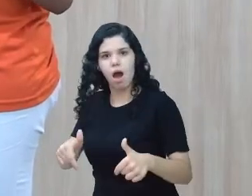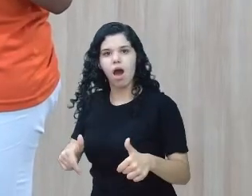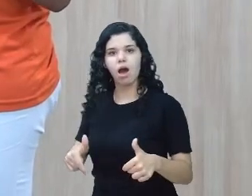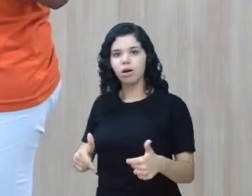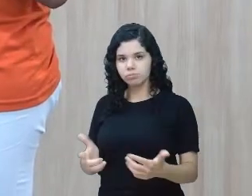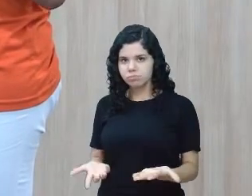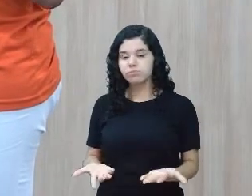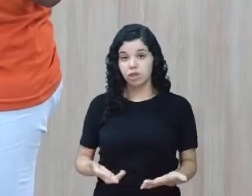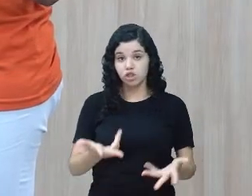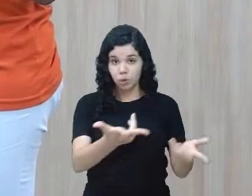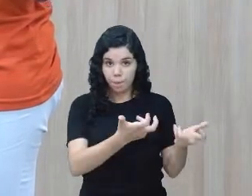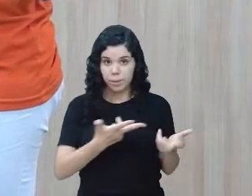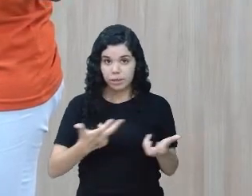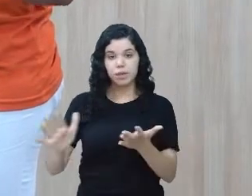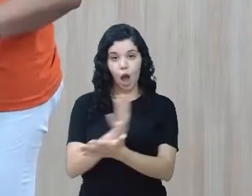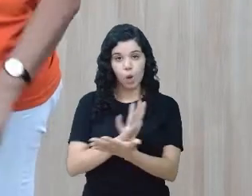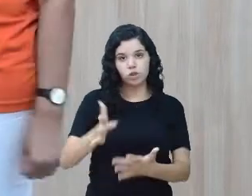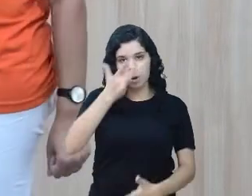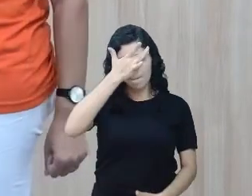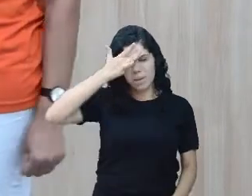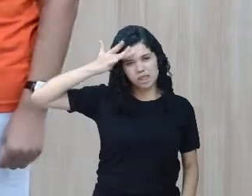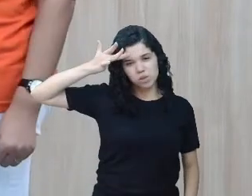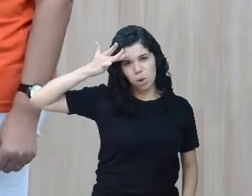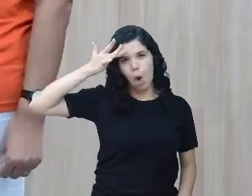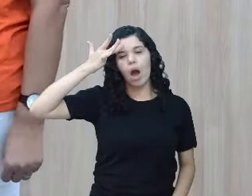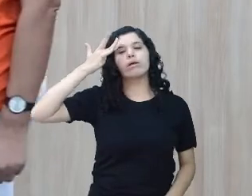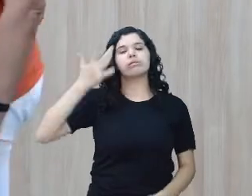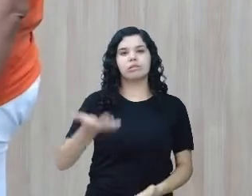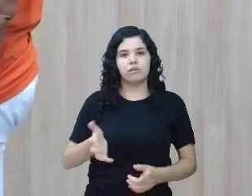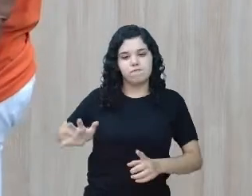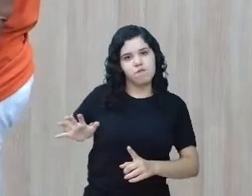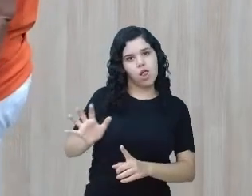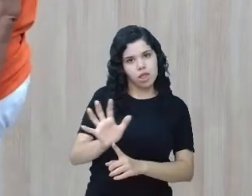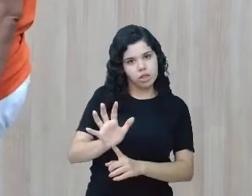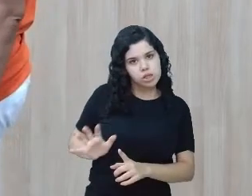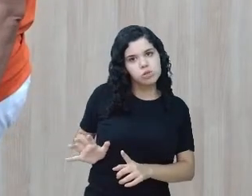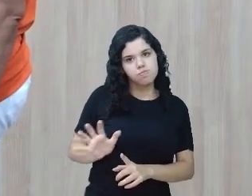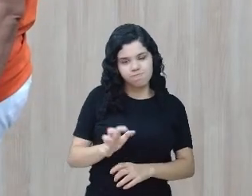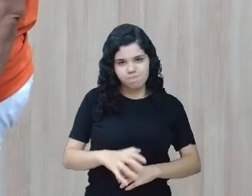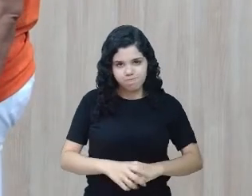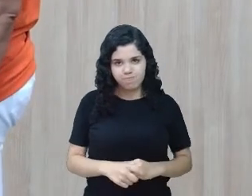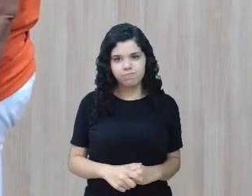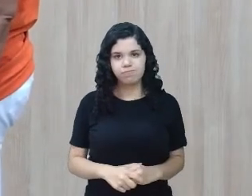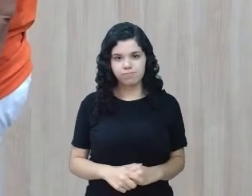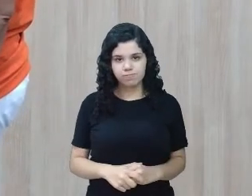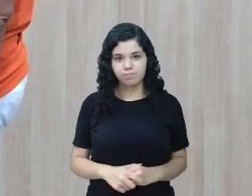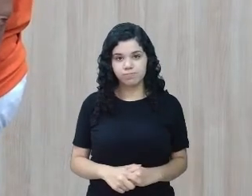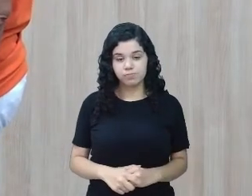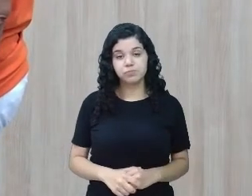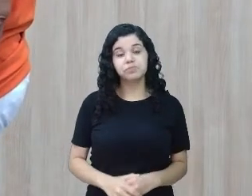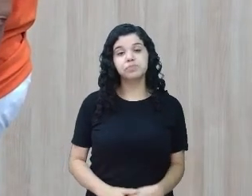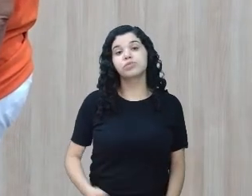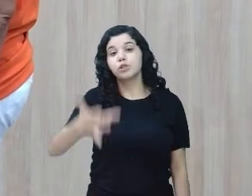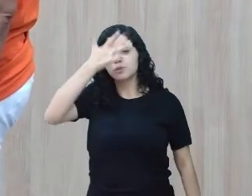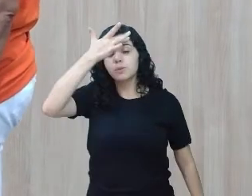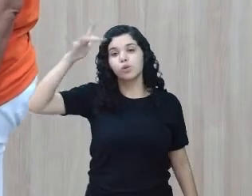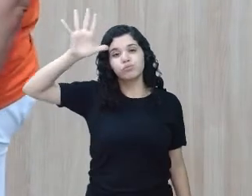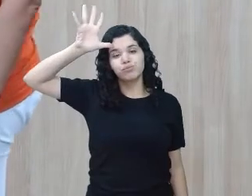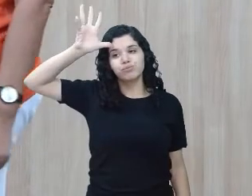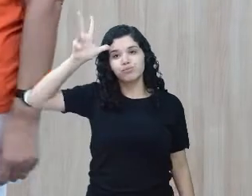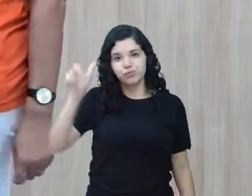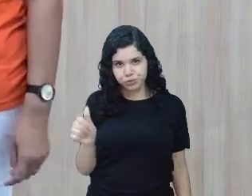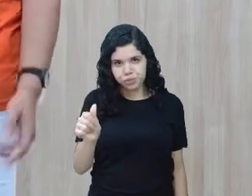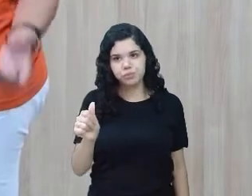gente vai ver que teve pessoas muito influentes para ajudar nesse momento. Os africanos,